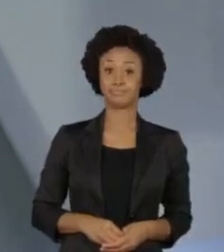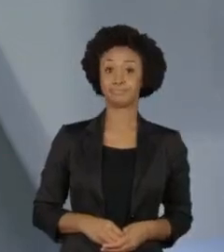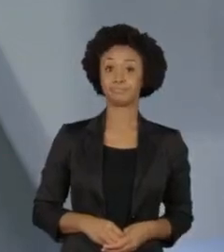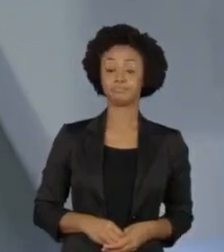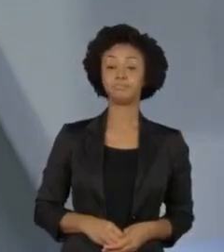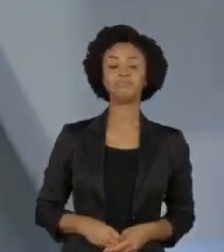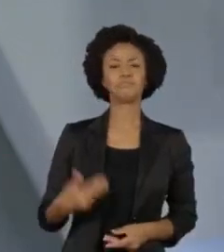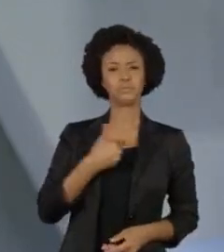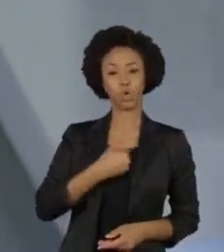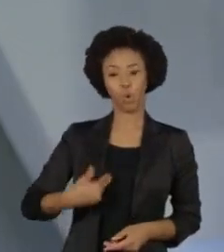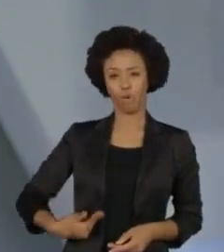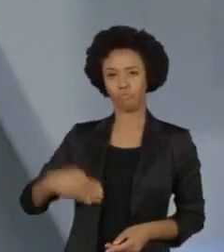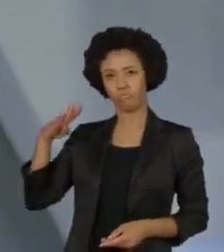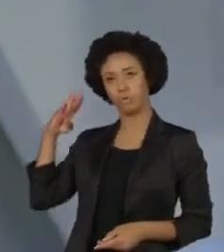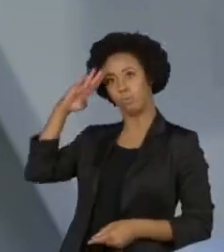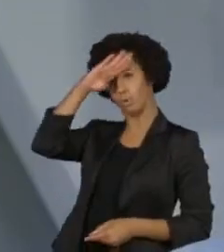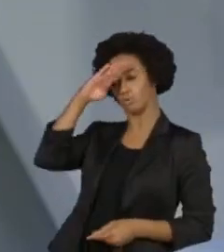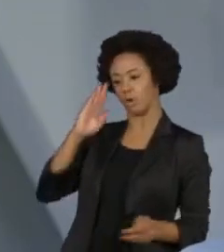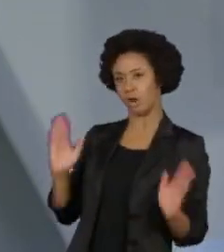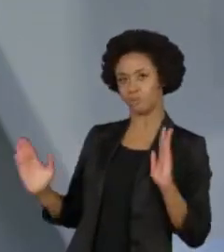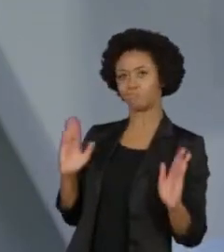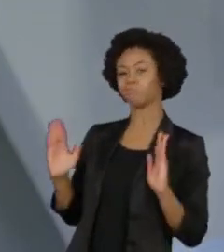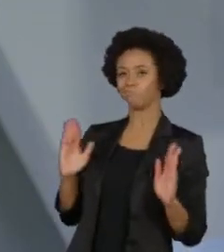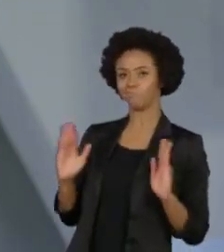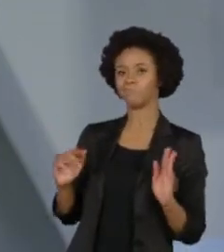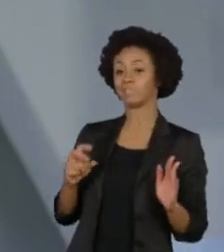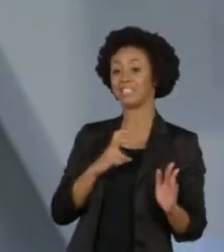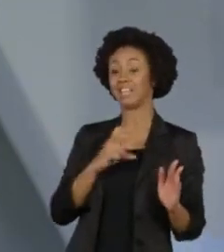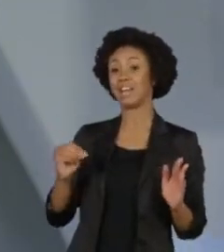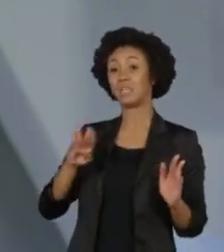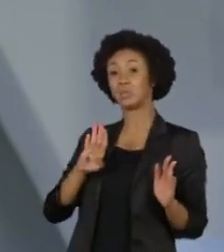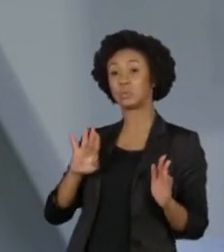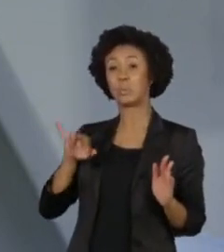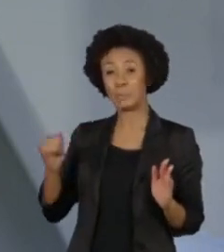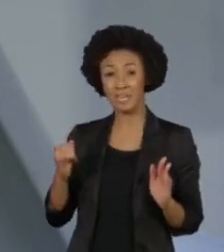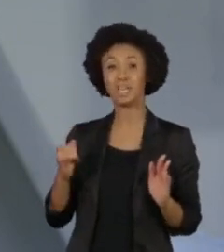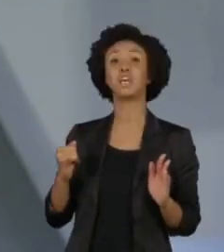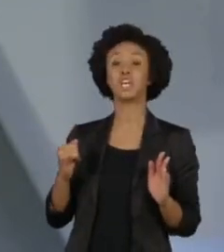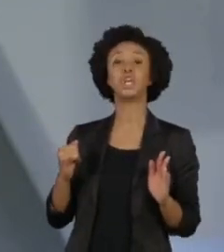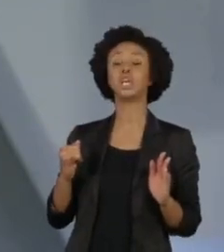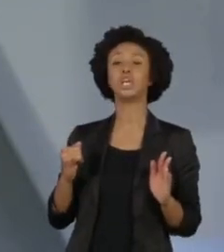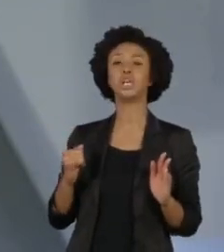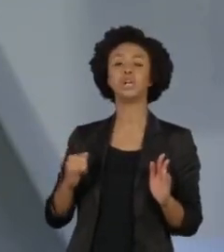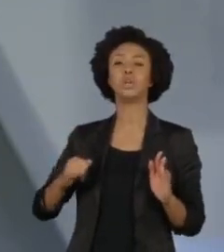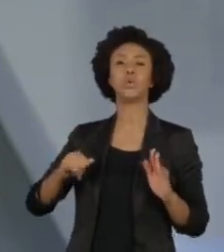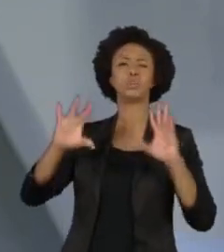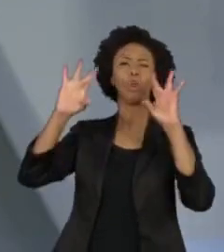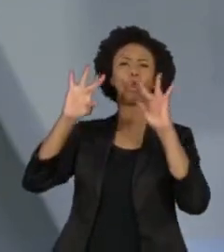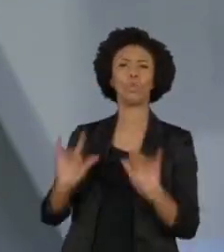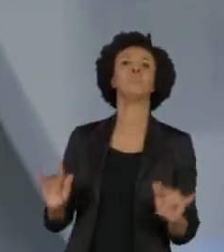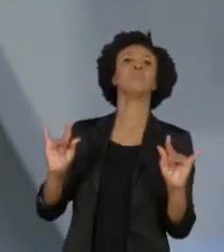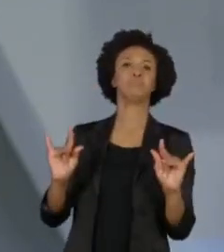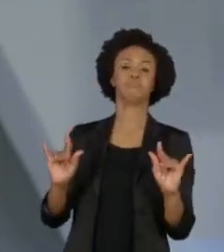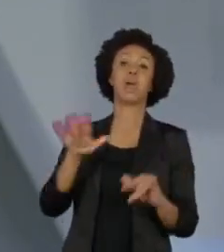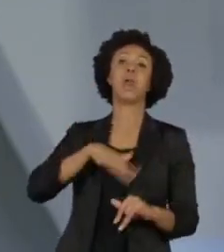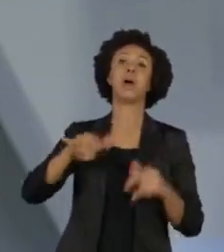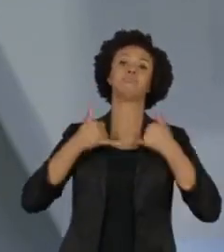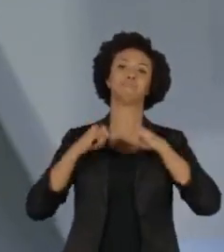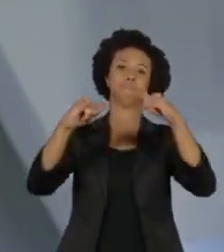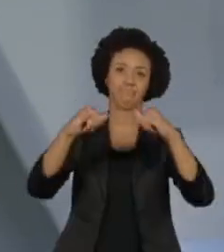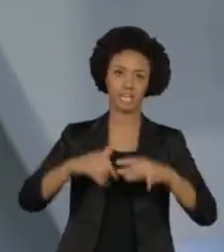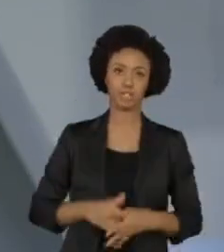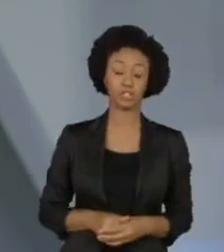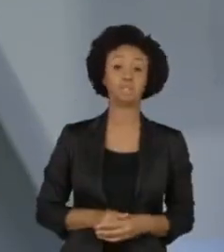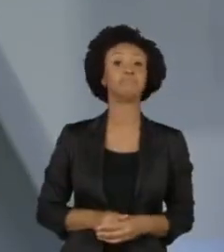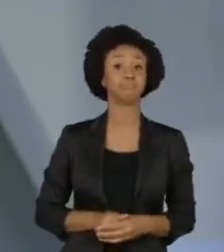O governo Jair Bolsonaro deixou uma herança bomba de 500 bilhões de reais no setor elétrico. A fatura pode cair na conta